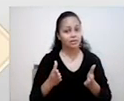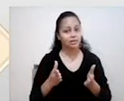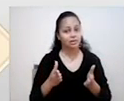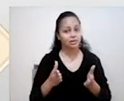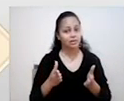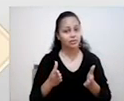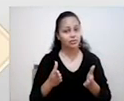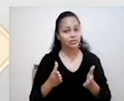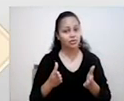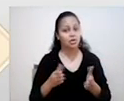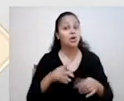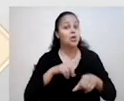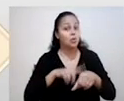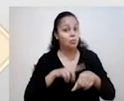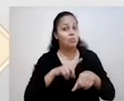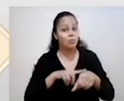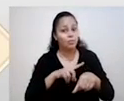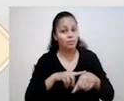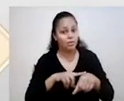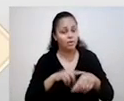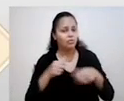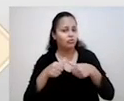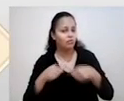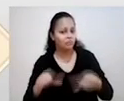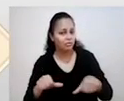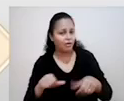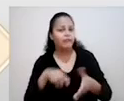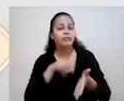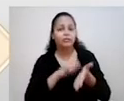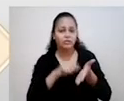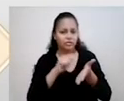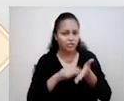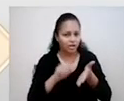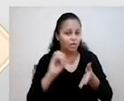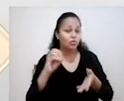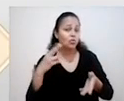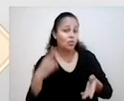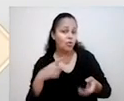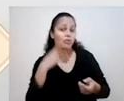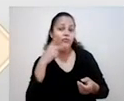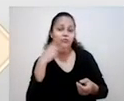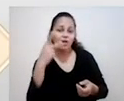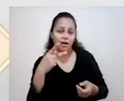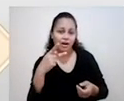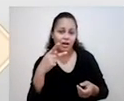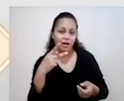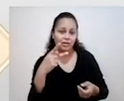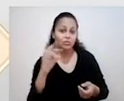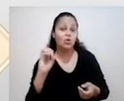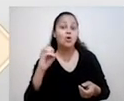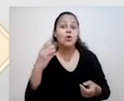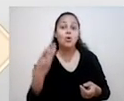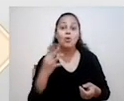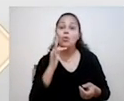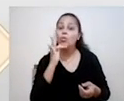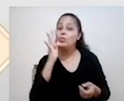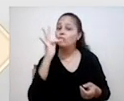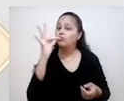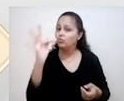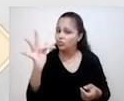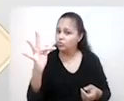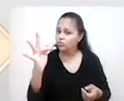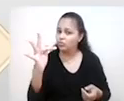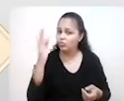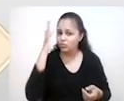que está ocorrendo naquele momento, né? No momento que foi escrito, que foi falado, que foi lido, ou no futuro, quando eu tenho